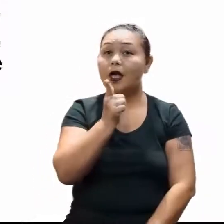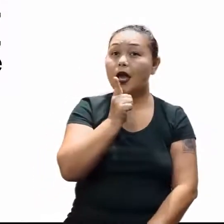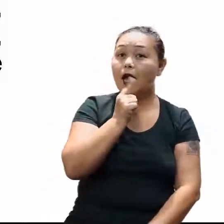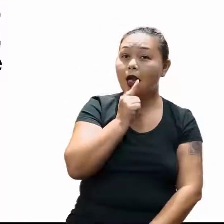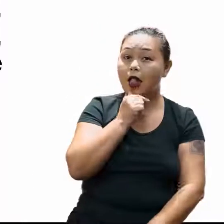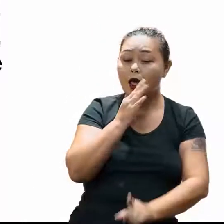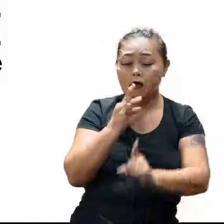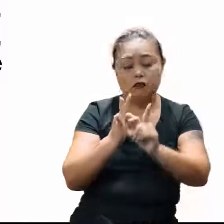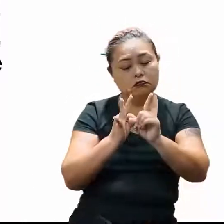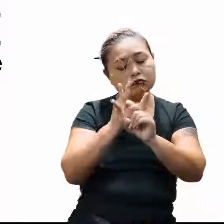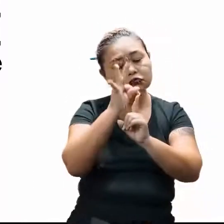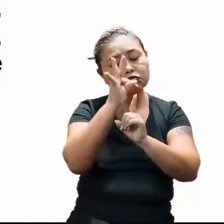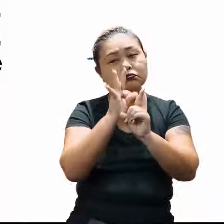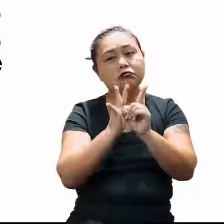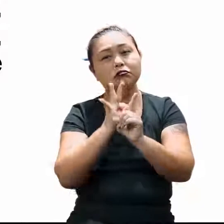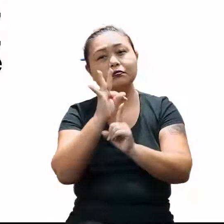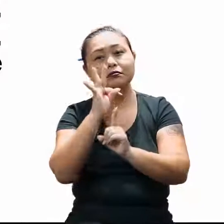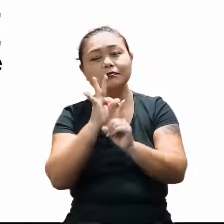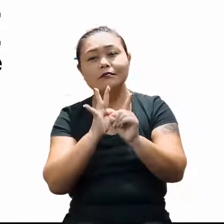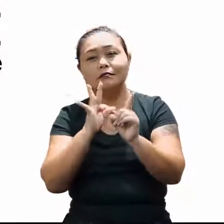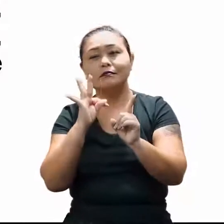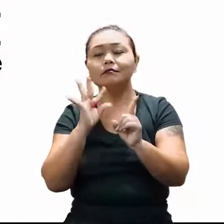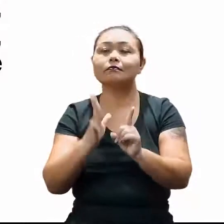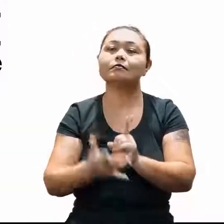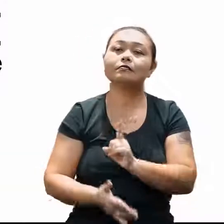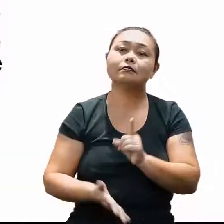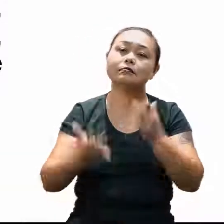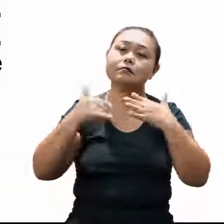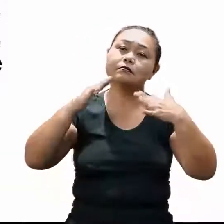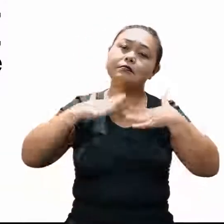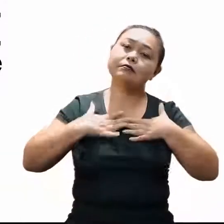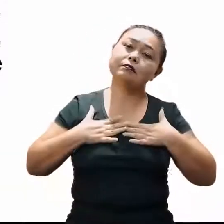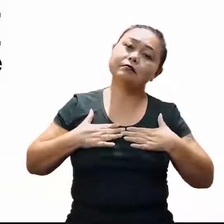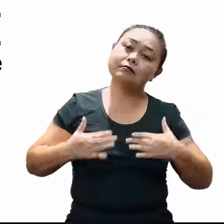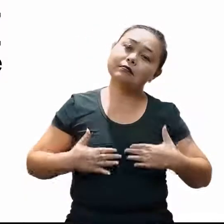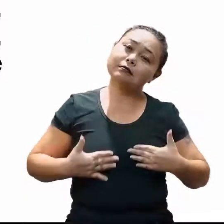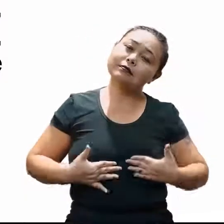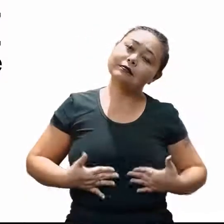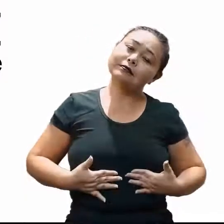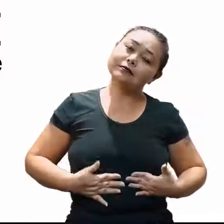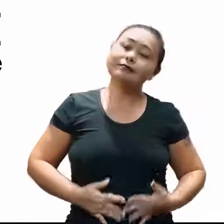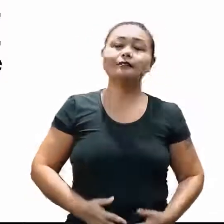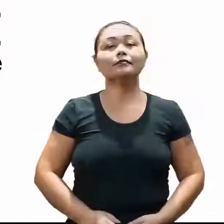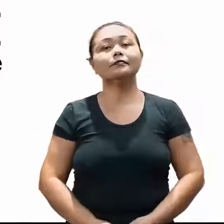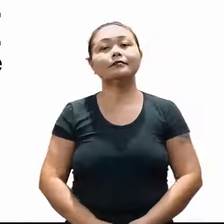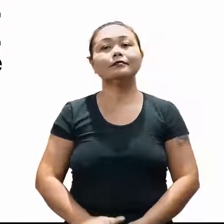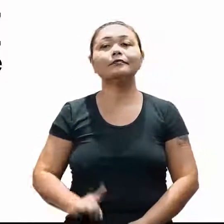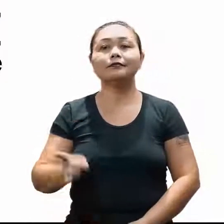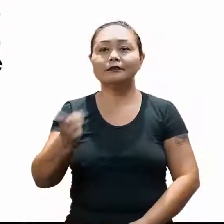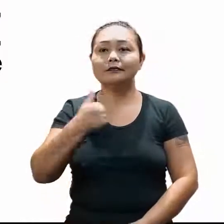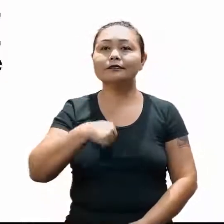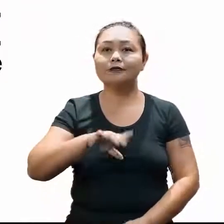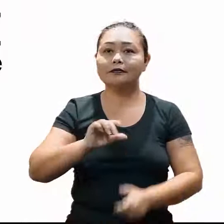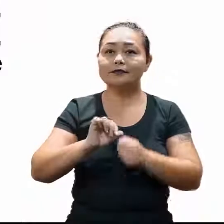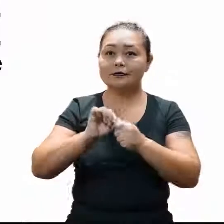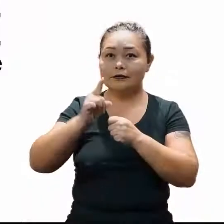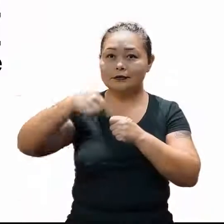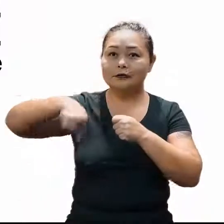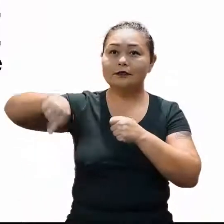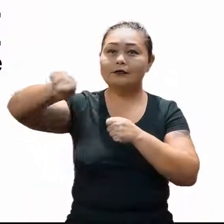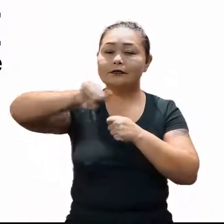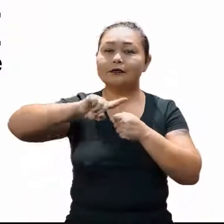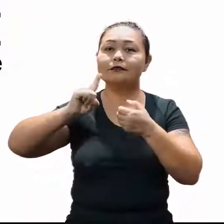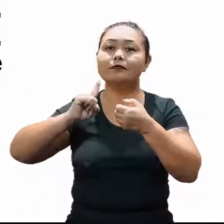quentinha, aquelas águas termais para relaxar o corpo. Inclusive em Bonito, né, que tem essas